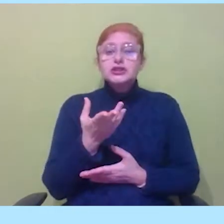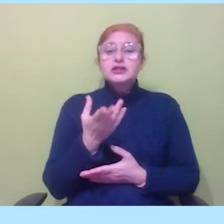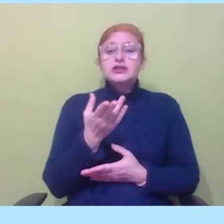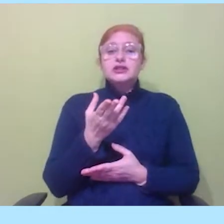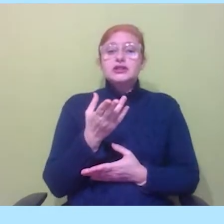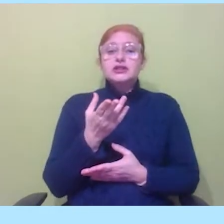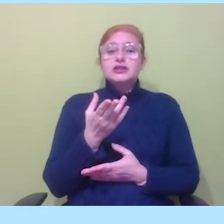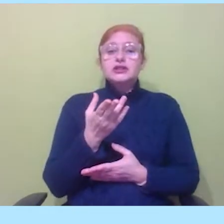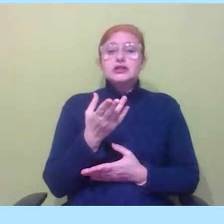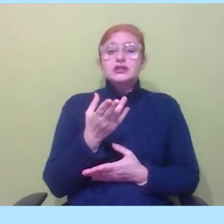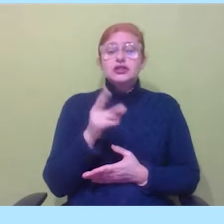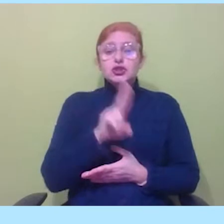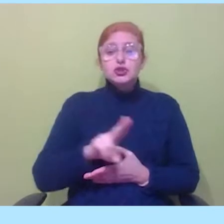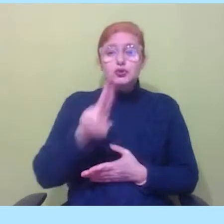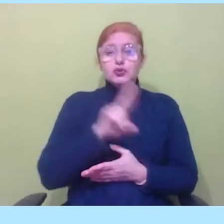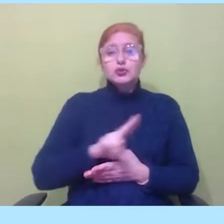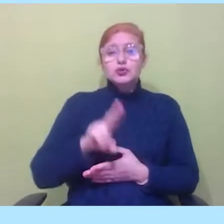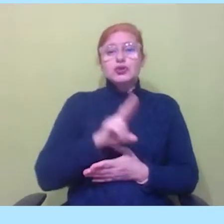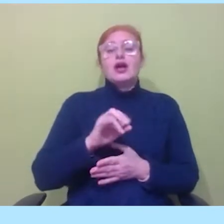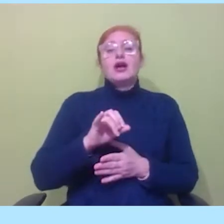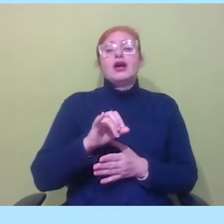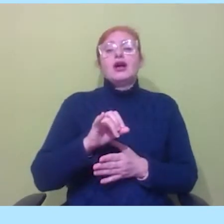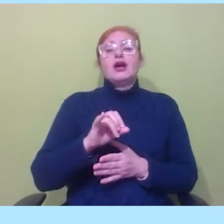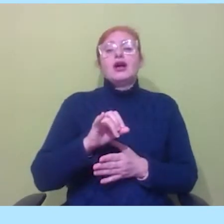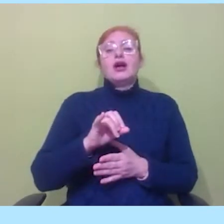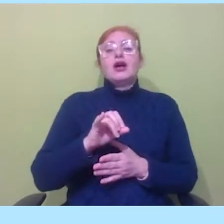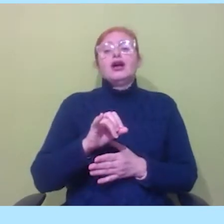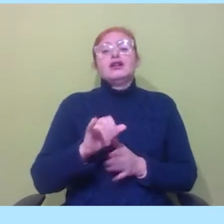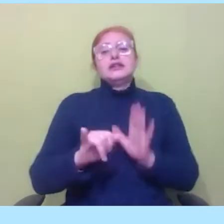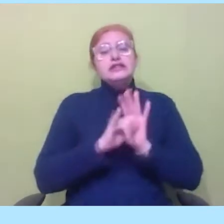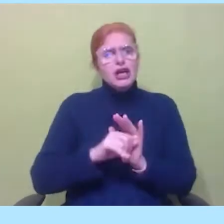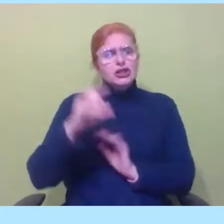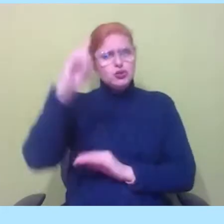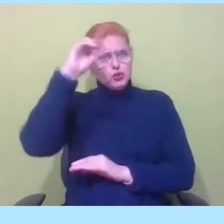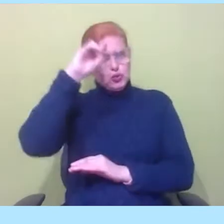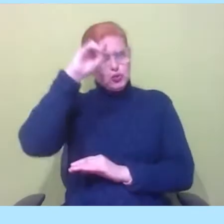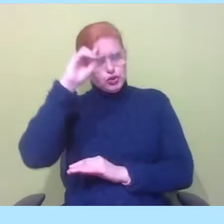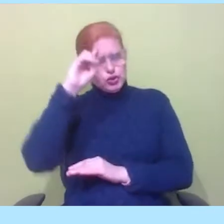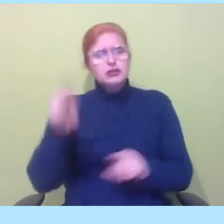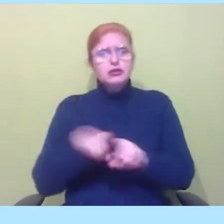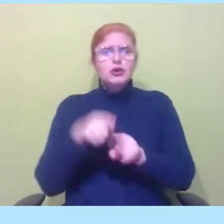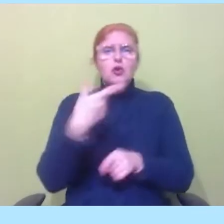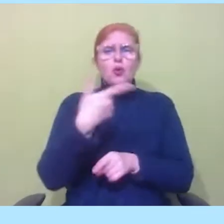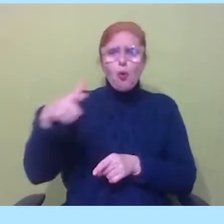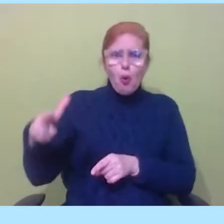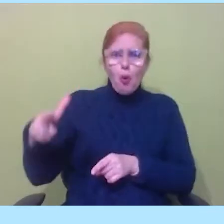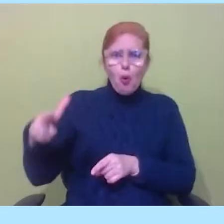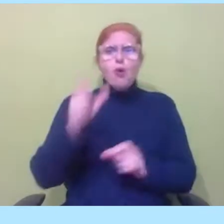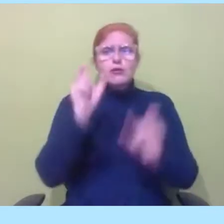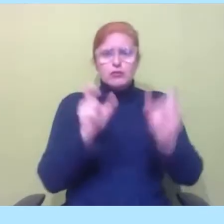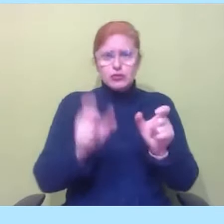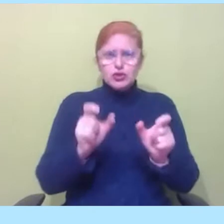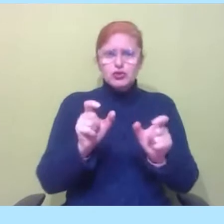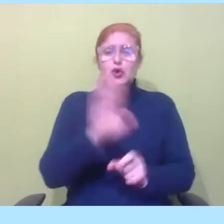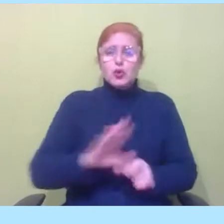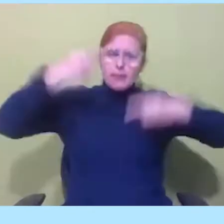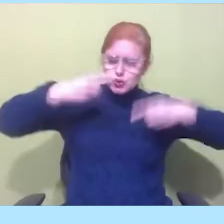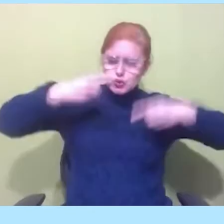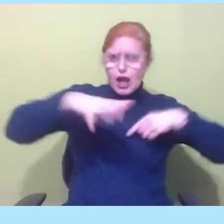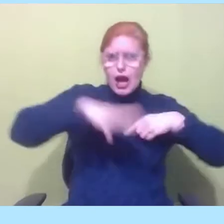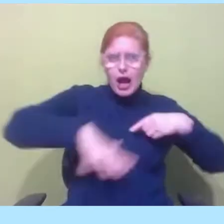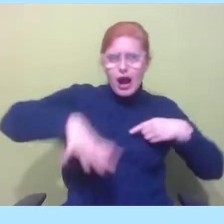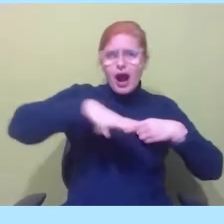outras pessoas que já trabalham com a internet, que têm a internet como esse lugar de fala, né, como esse lugar de troca de experiência,